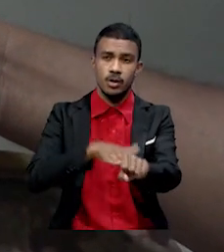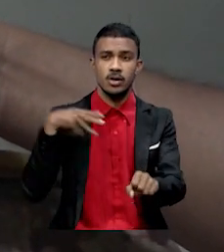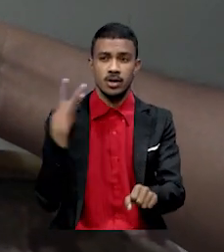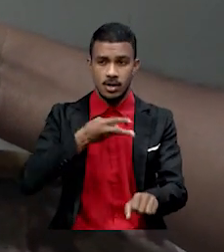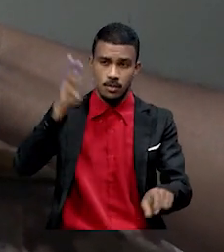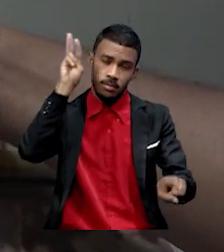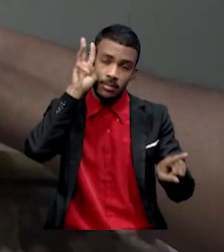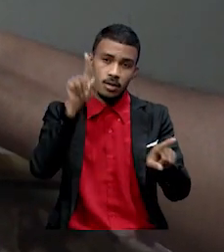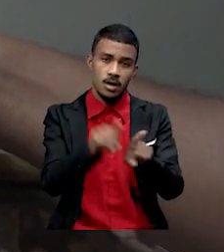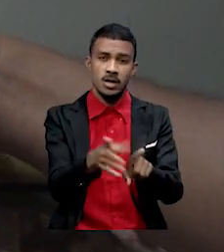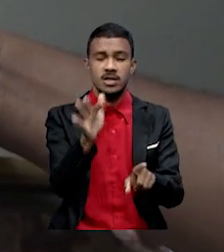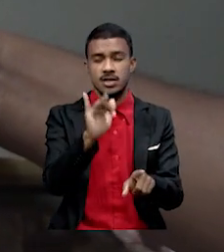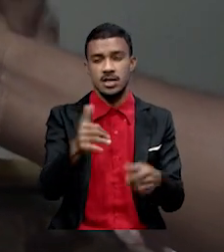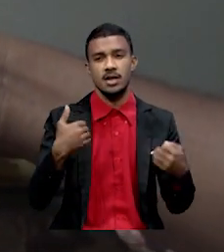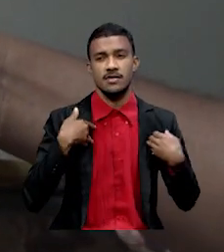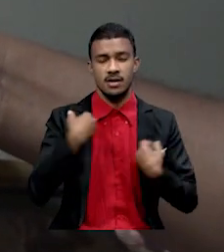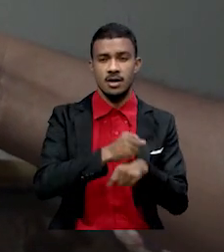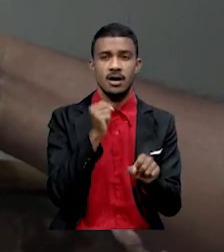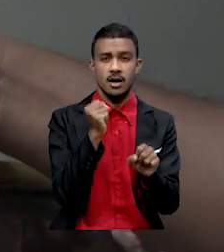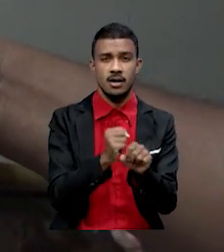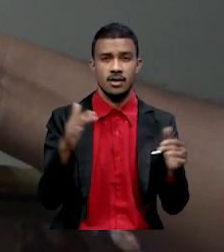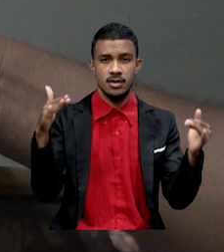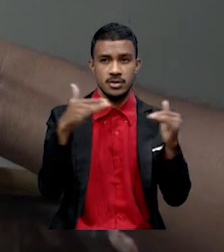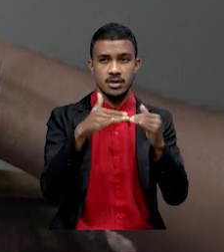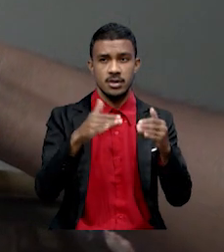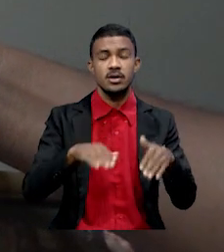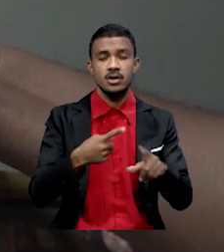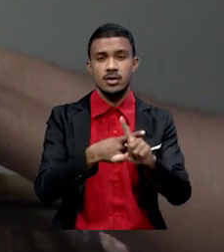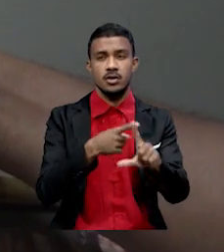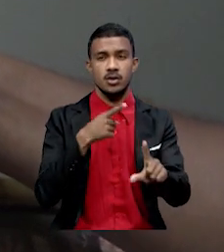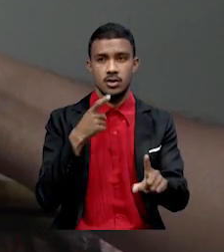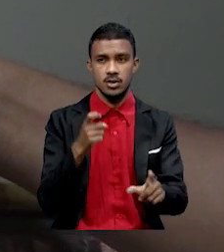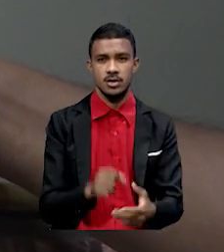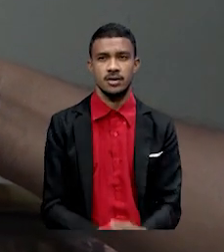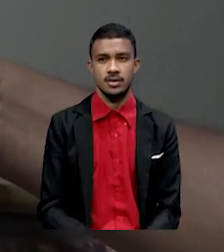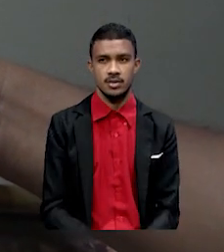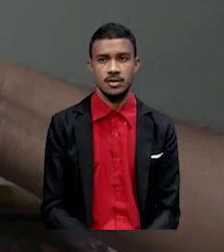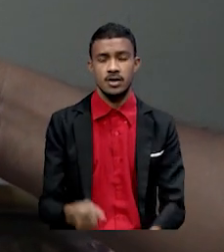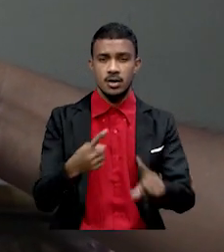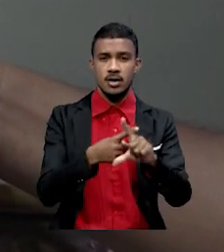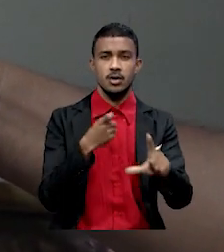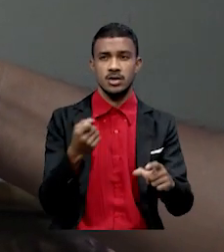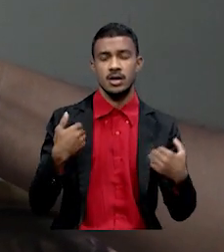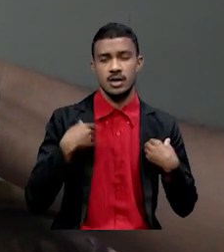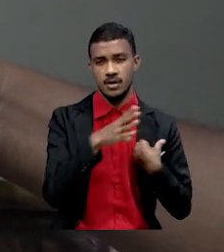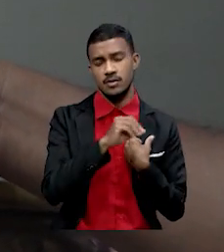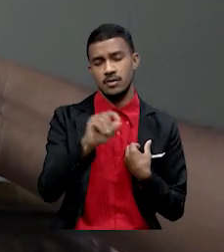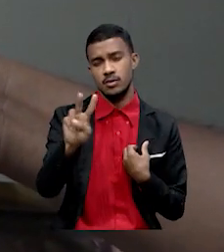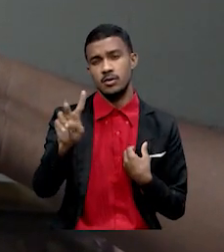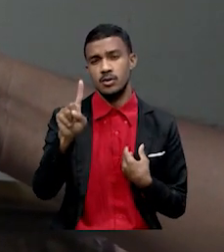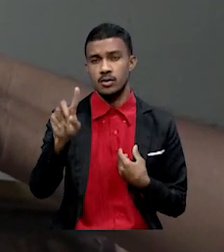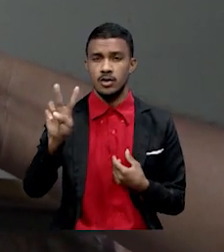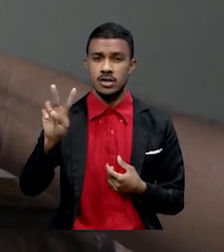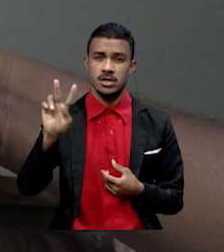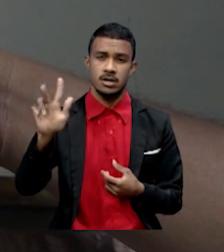sira belau wensa sira bila lar ni halo rekonsiliasian, usi kita pun rekonsiliasian usi rijam un, dua, stres, kuat isir